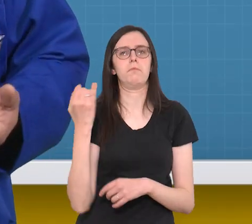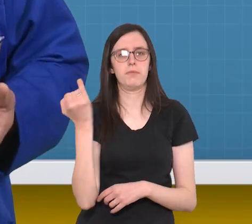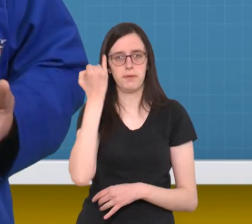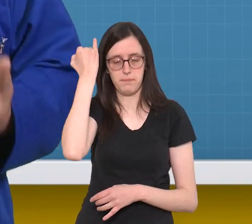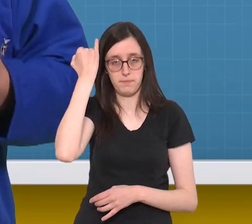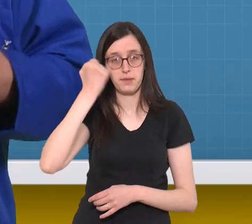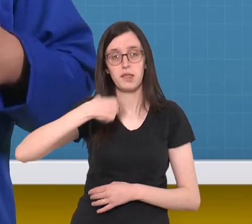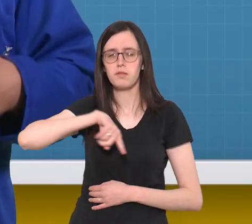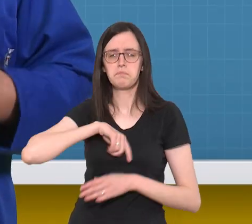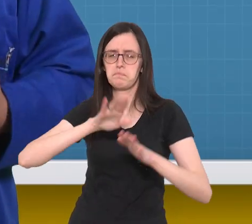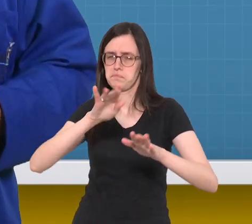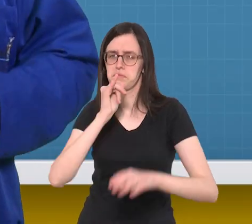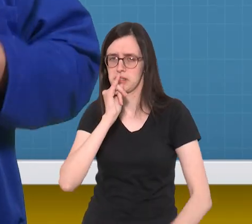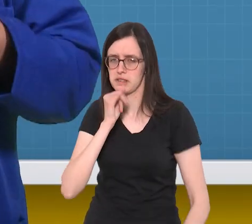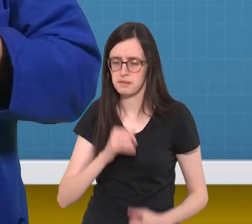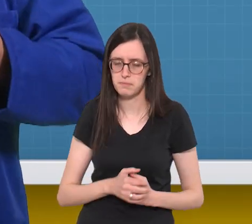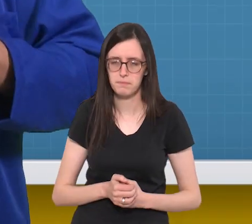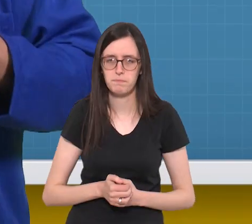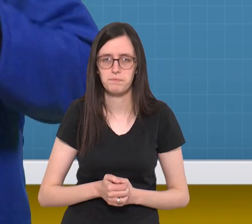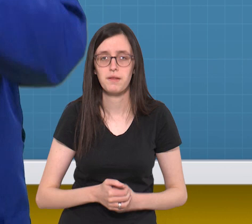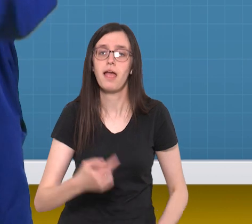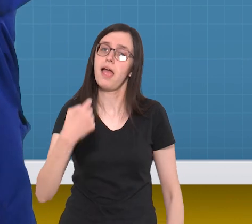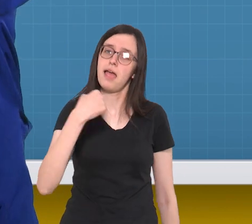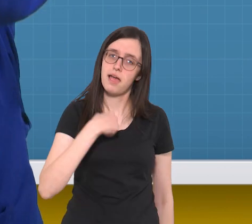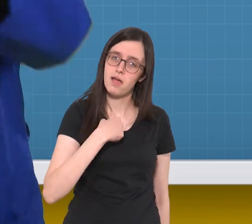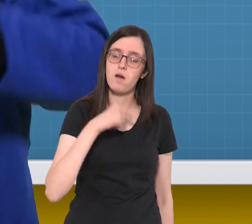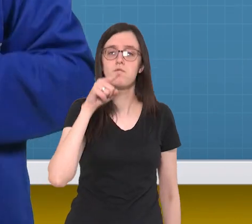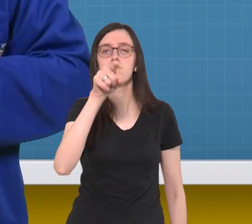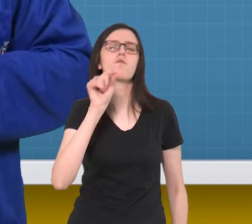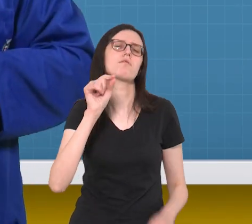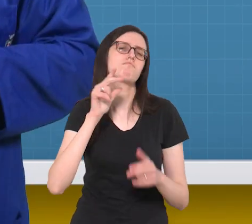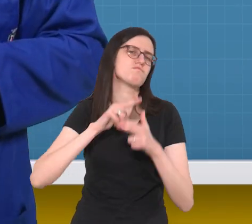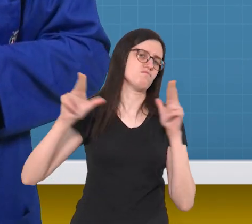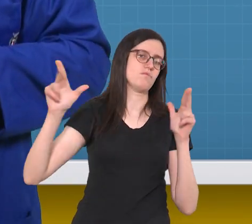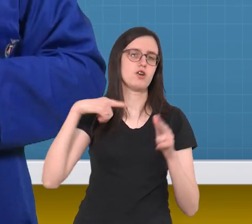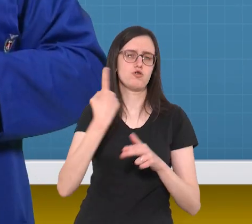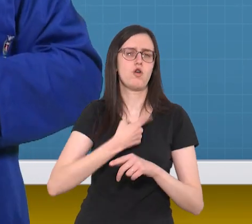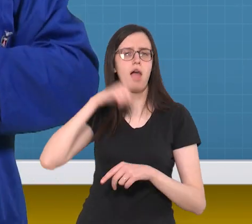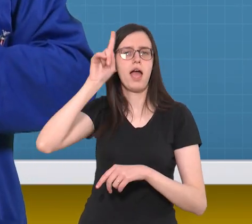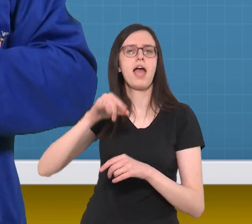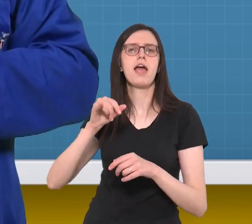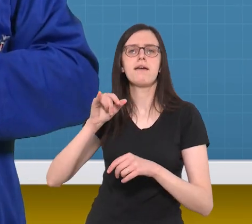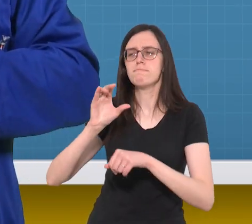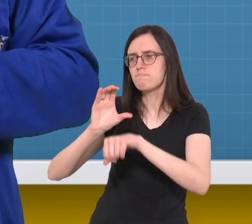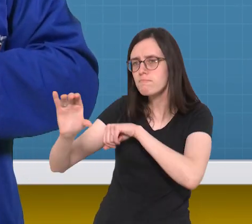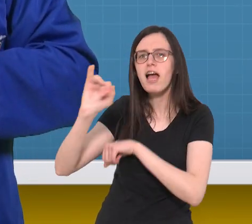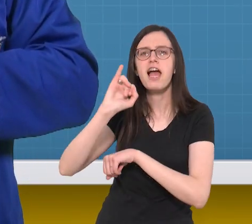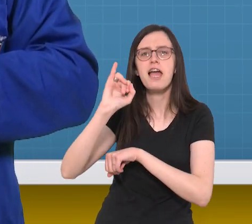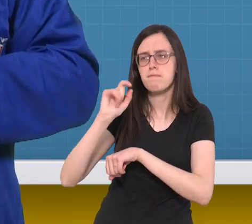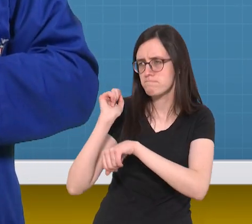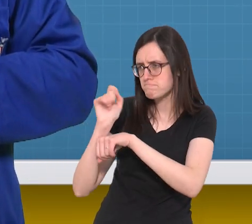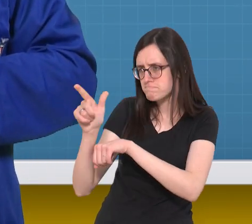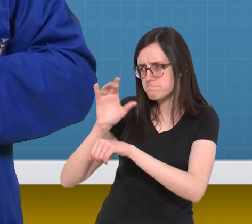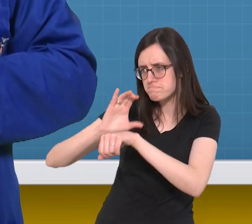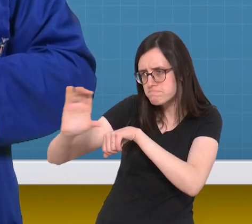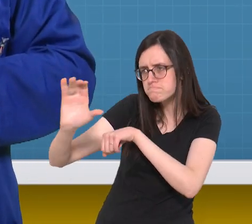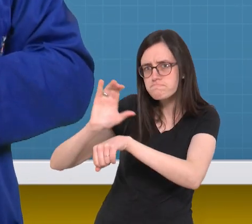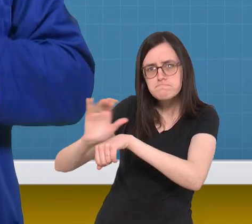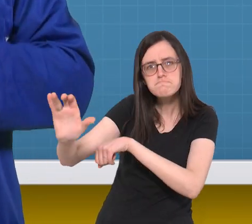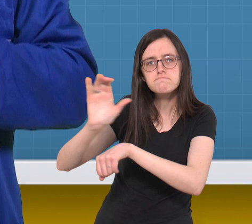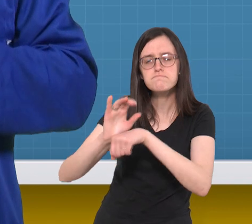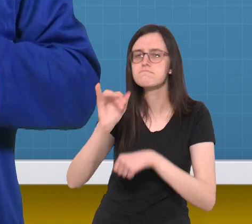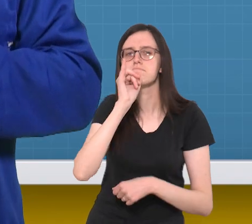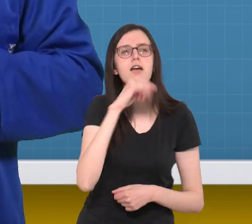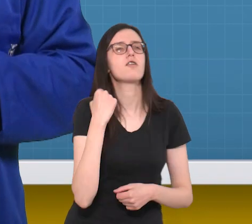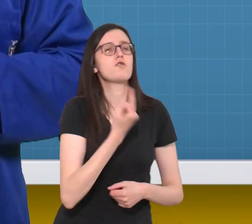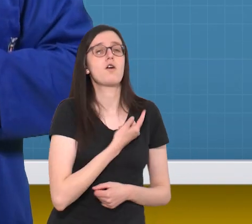E vamos supor que nós, eu e você, somos um investidor e nós temos 10 mil reais para investir. Vamos